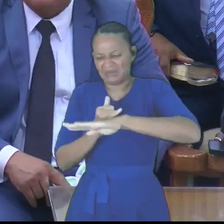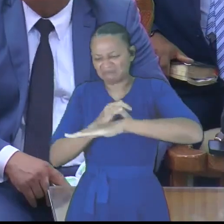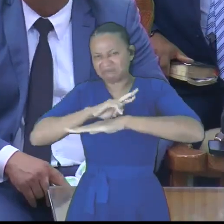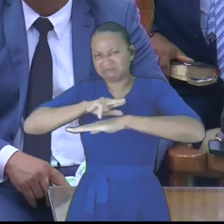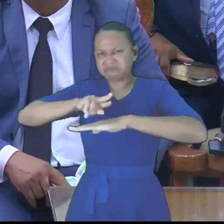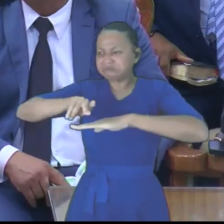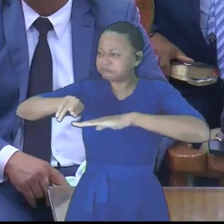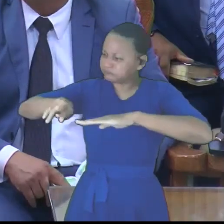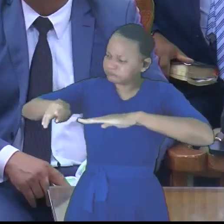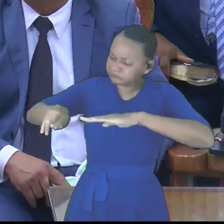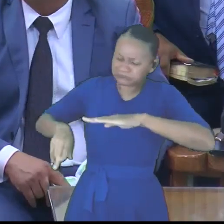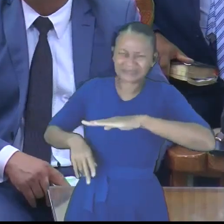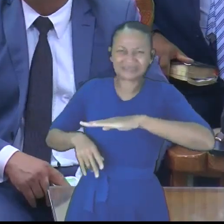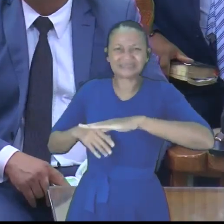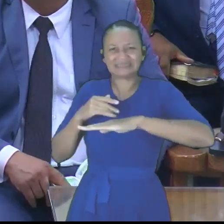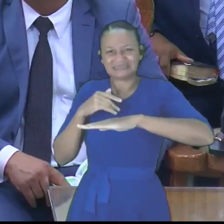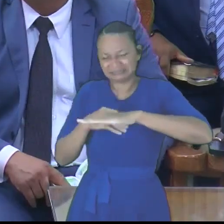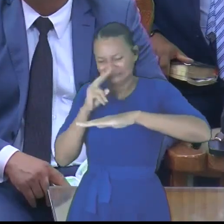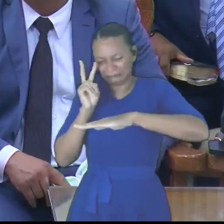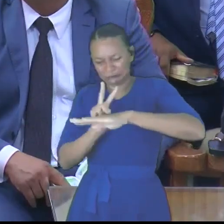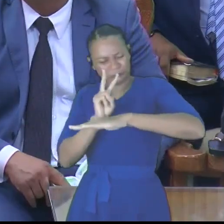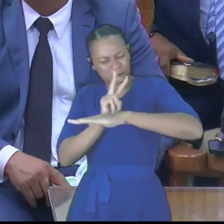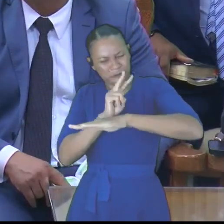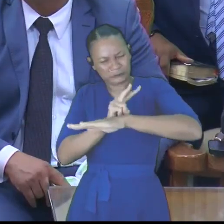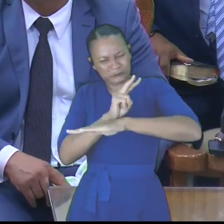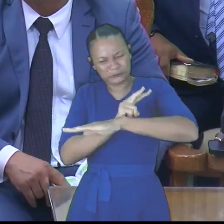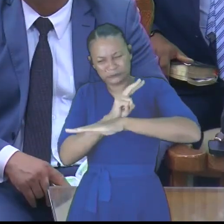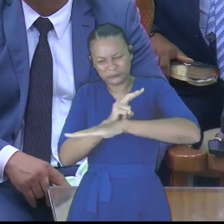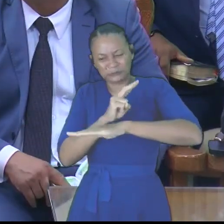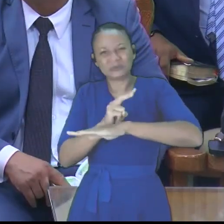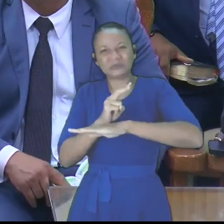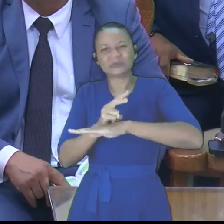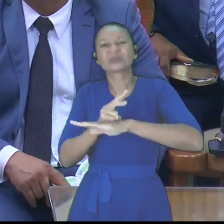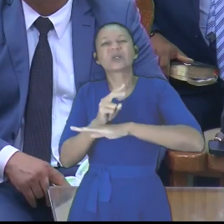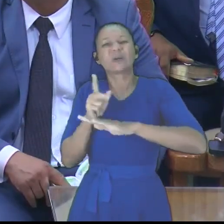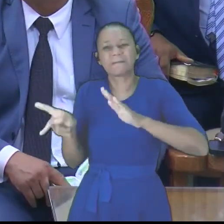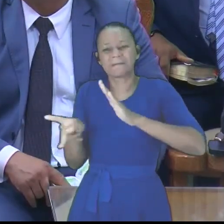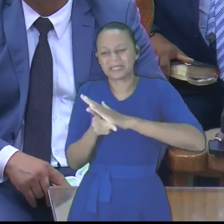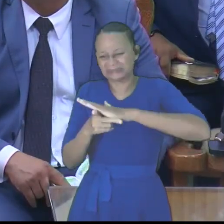de tanta coisa, proteção